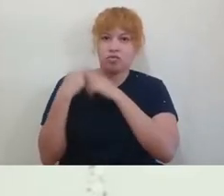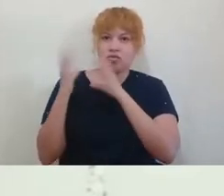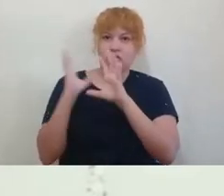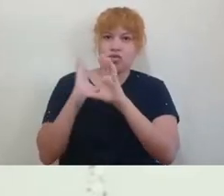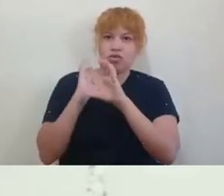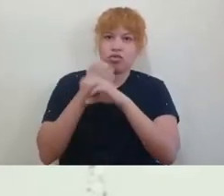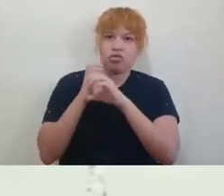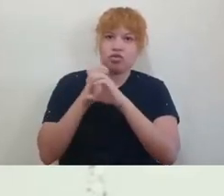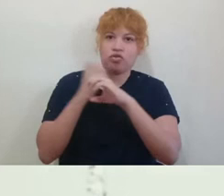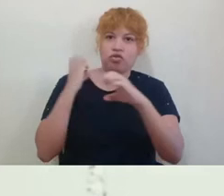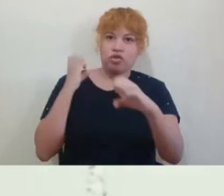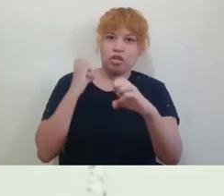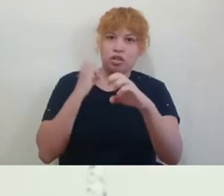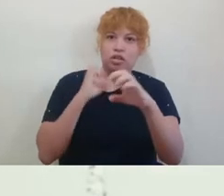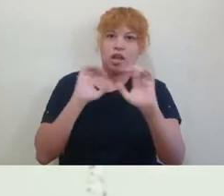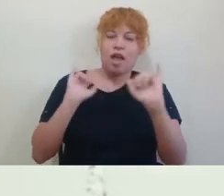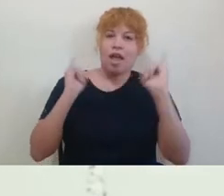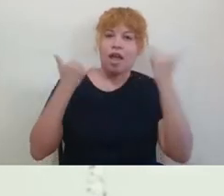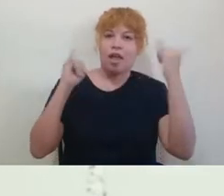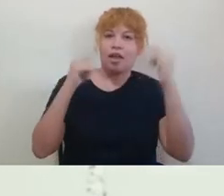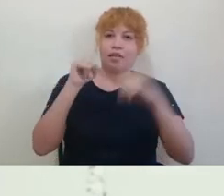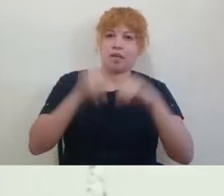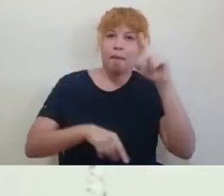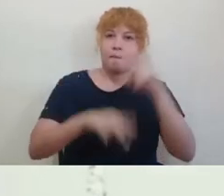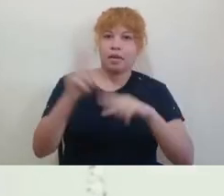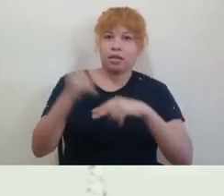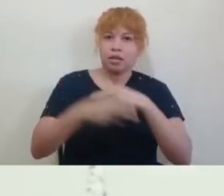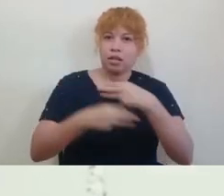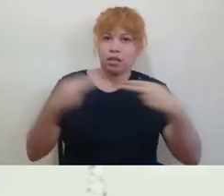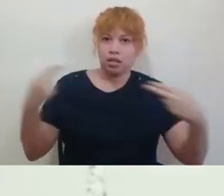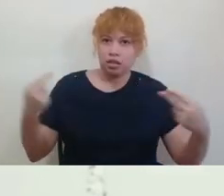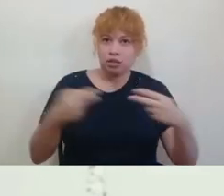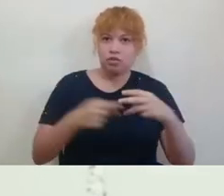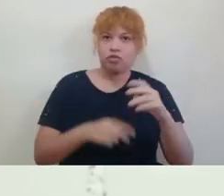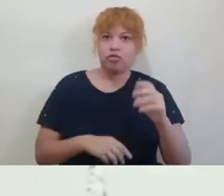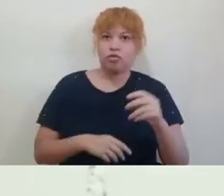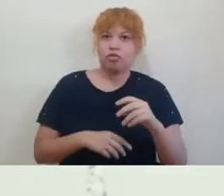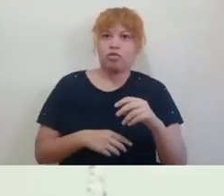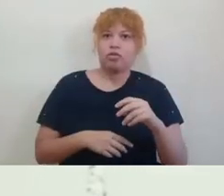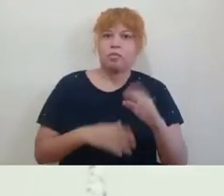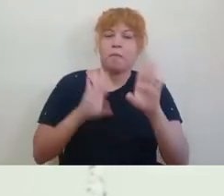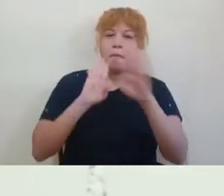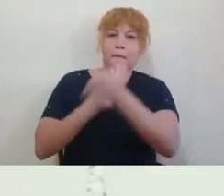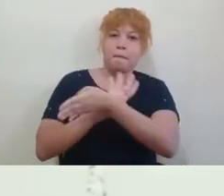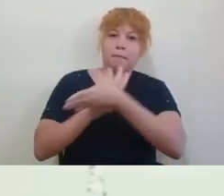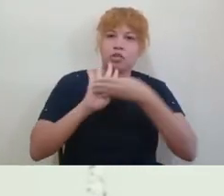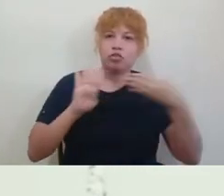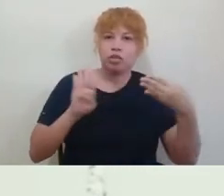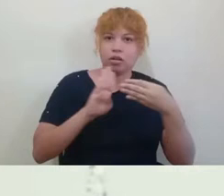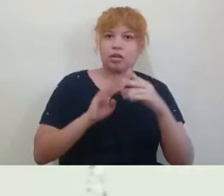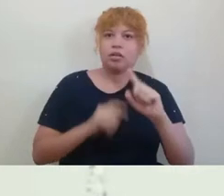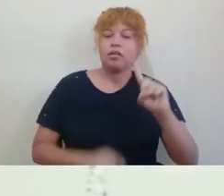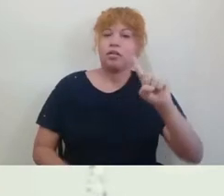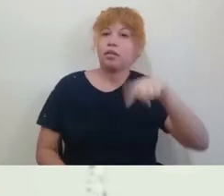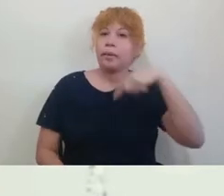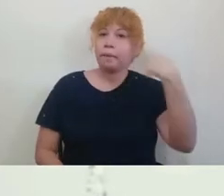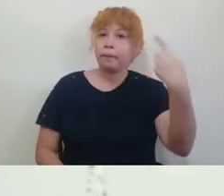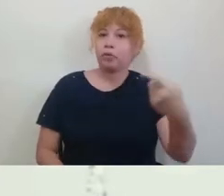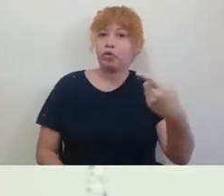me esquecer de que trabalharei eticamente, utilizando a máquina de modo racional para o bem do